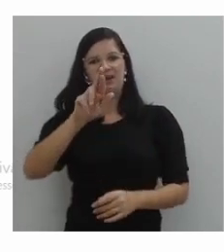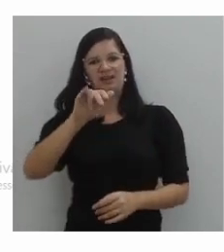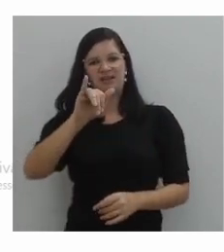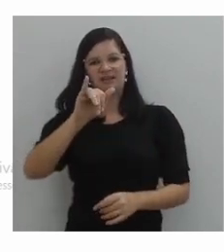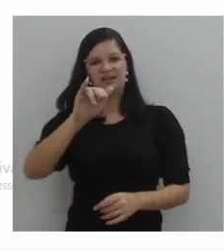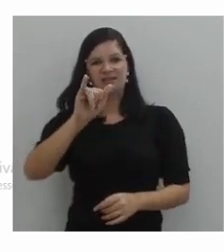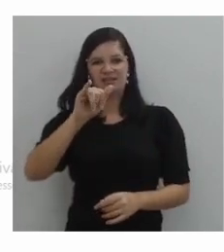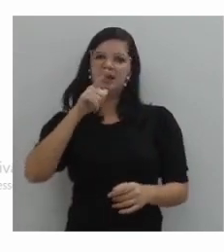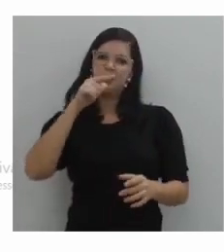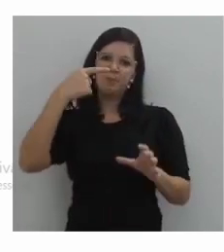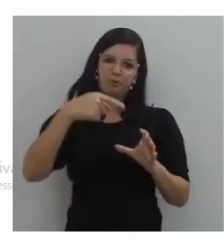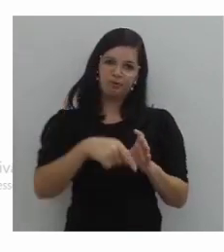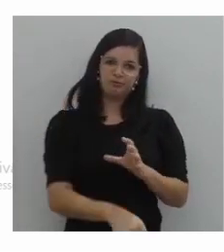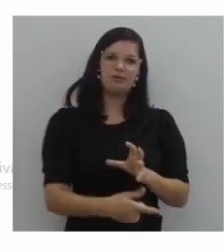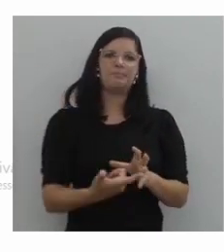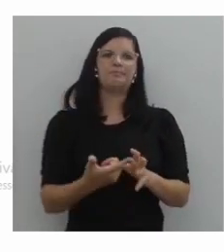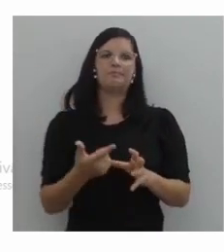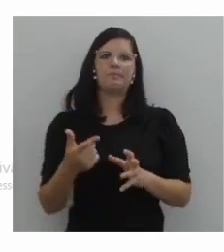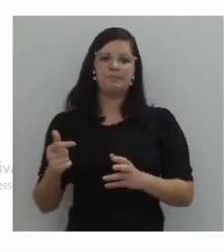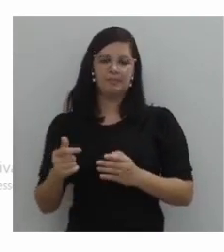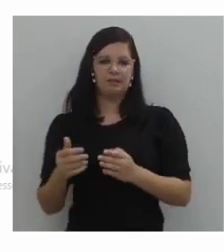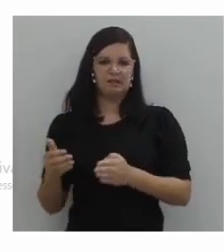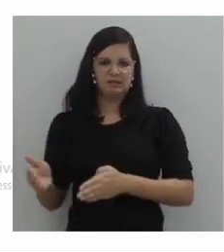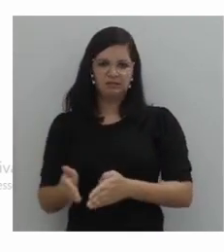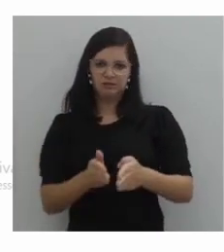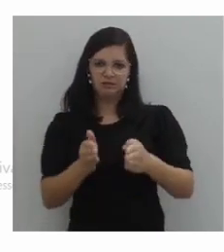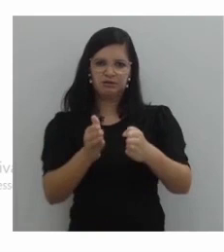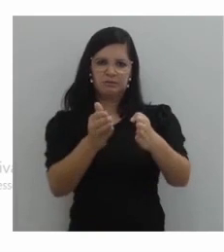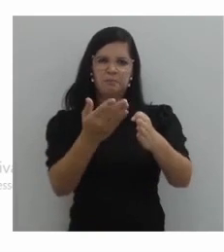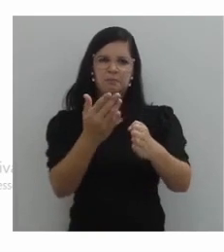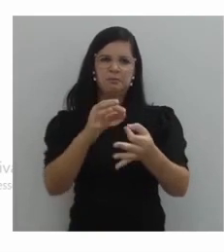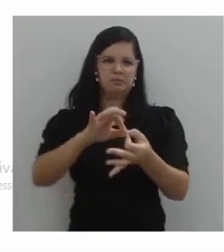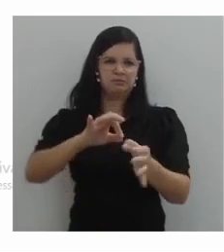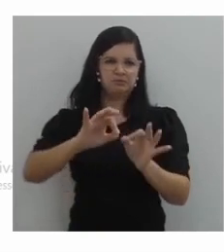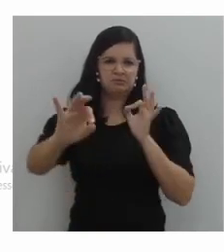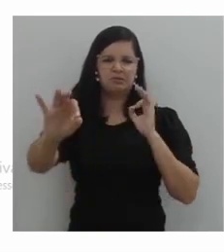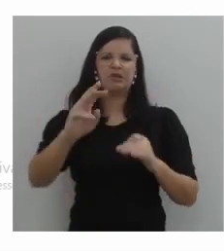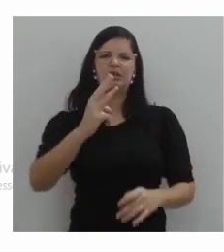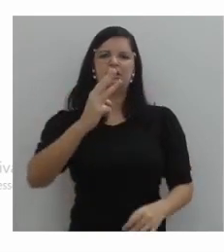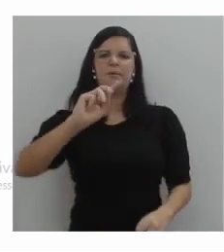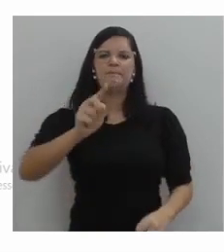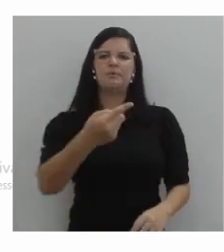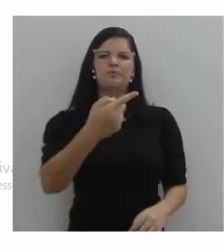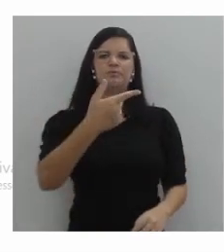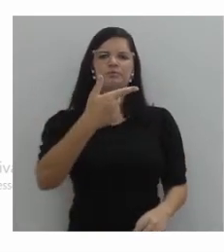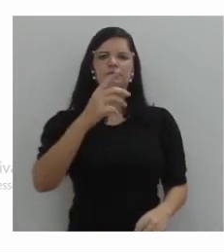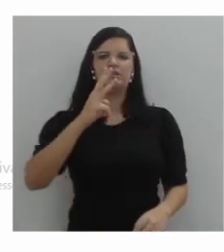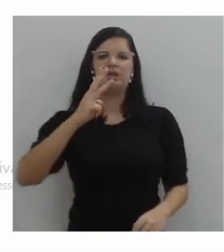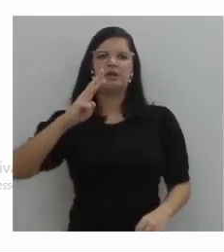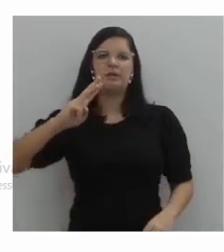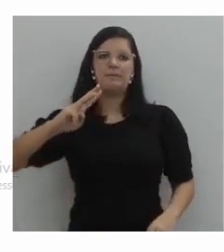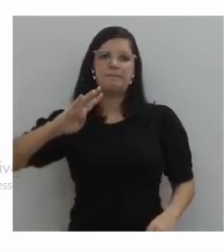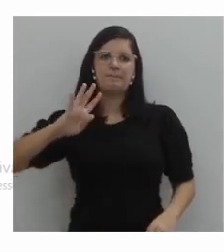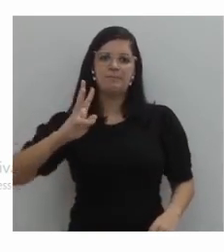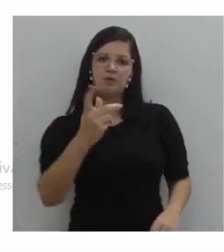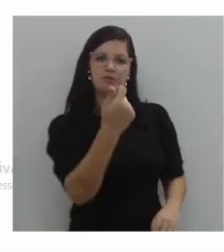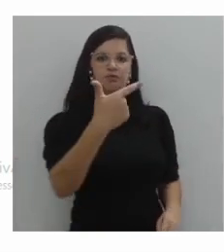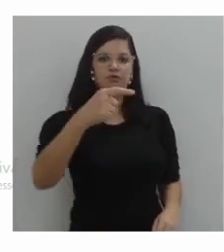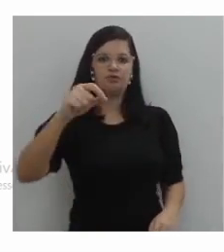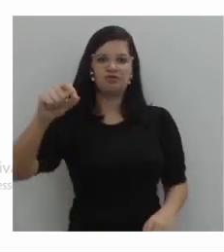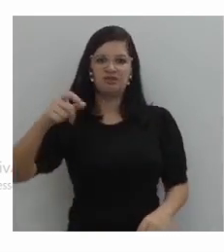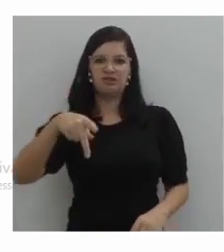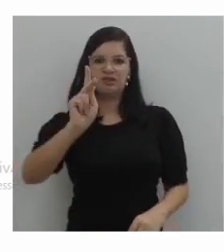uma extensão superficial enorme, tá? Mais de 3.200, mais de 3 milhões e 200